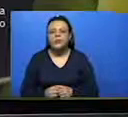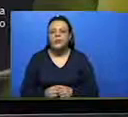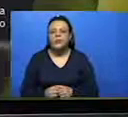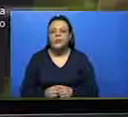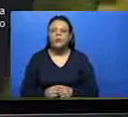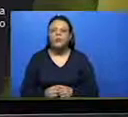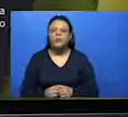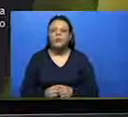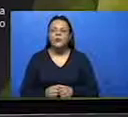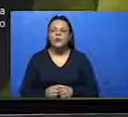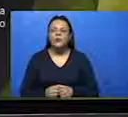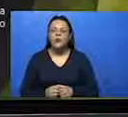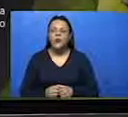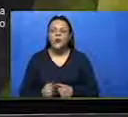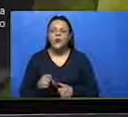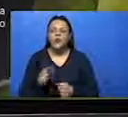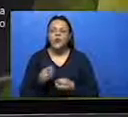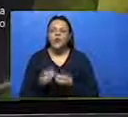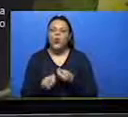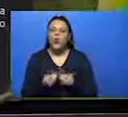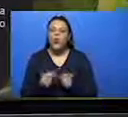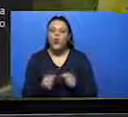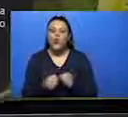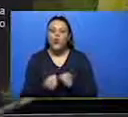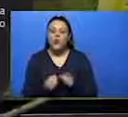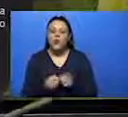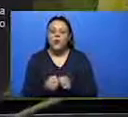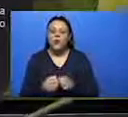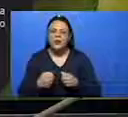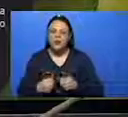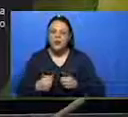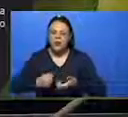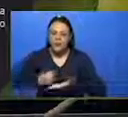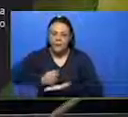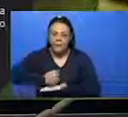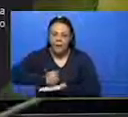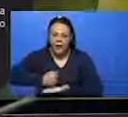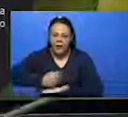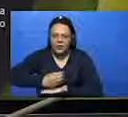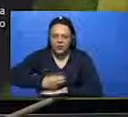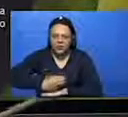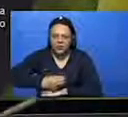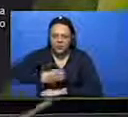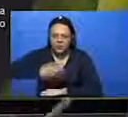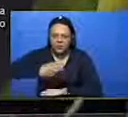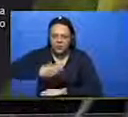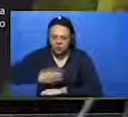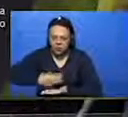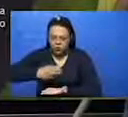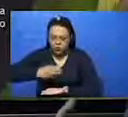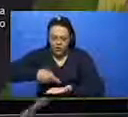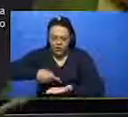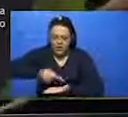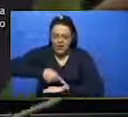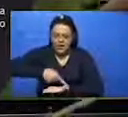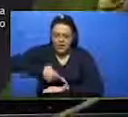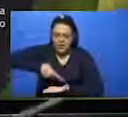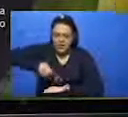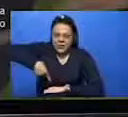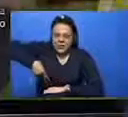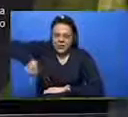Mas o gráfico é construído sobre uma base do cilindro, na qual é um círculo, ok?